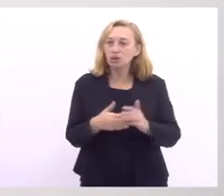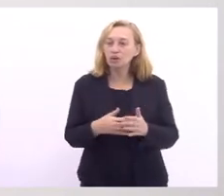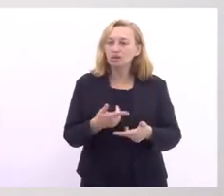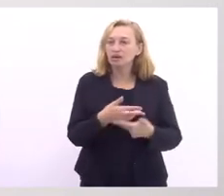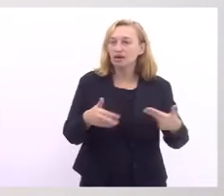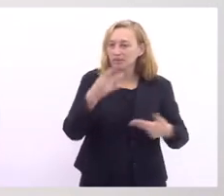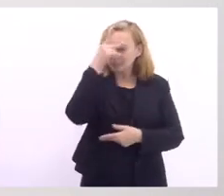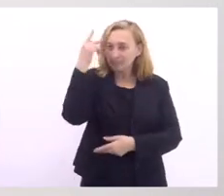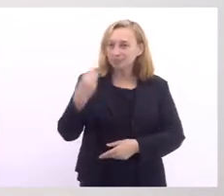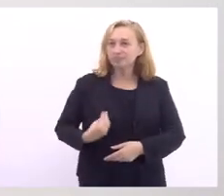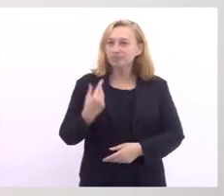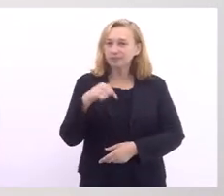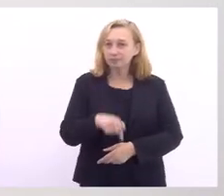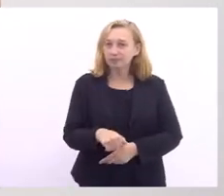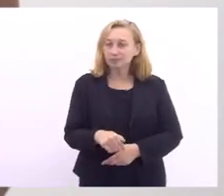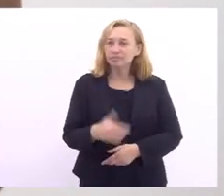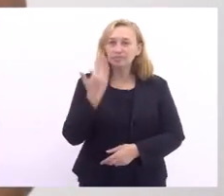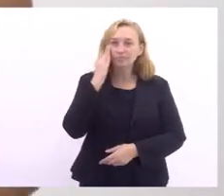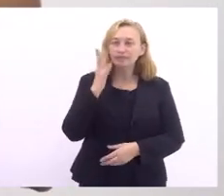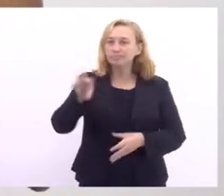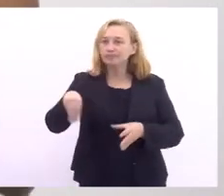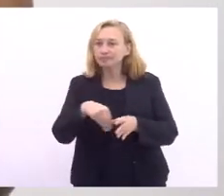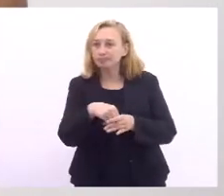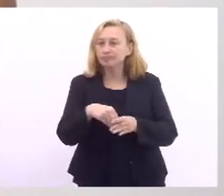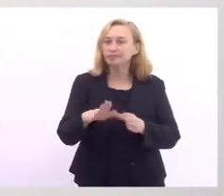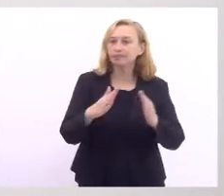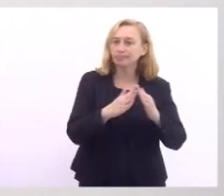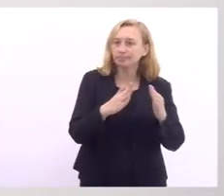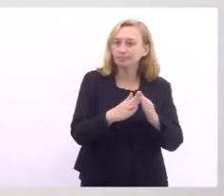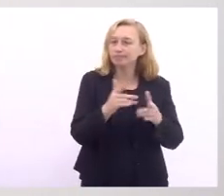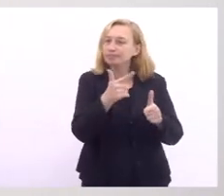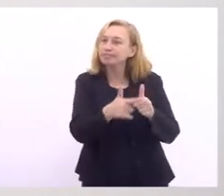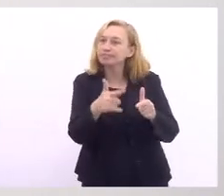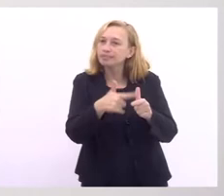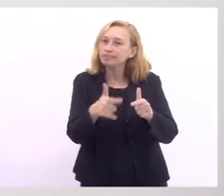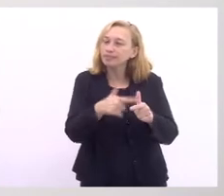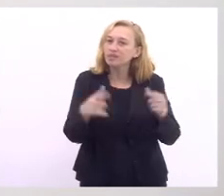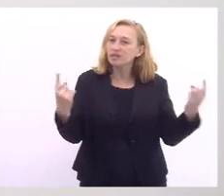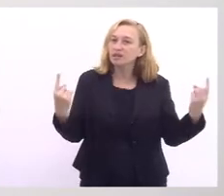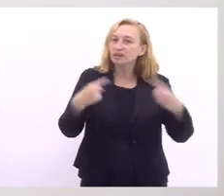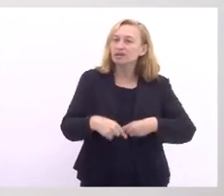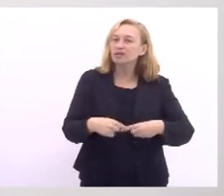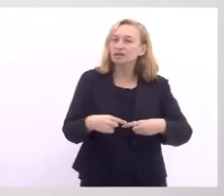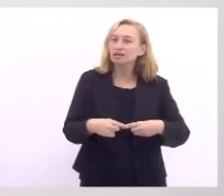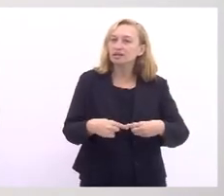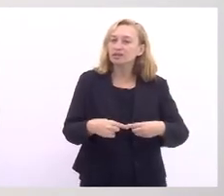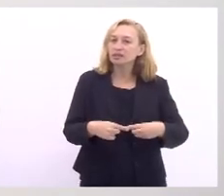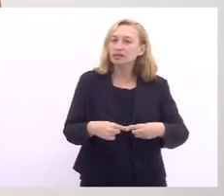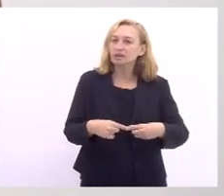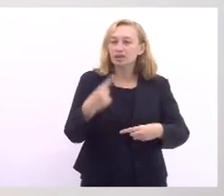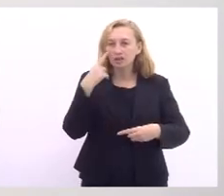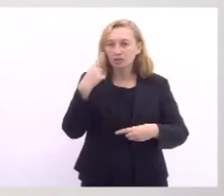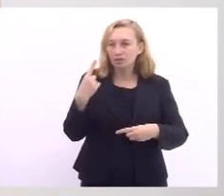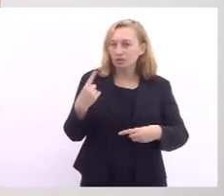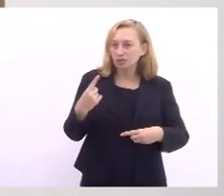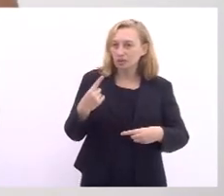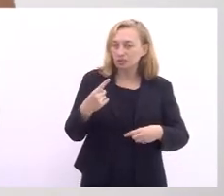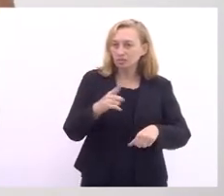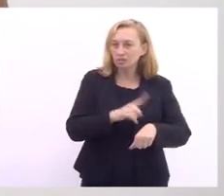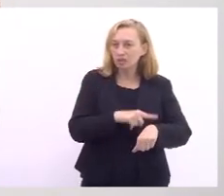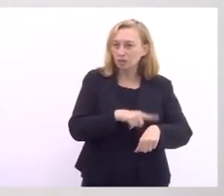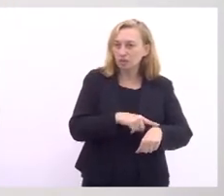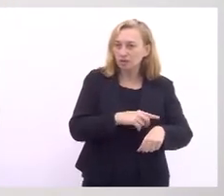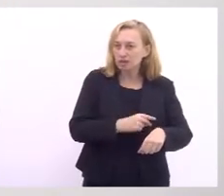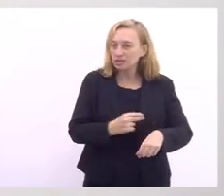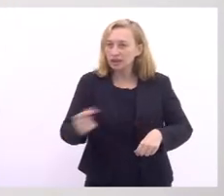que tá aqui também é isso eu entendi dentro da casa aqui os problemas e os desafios que eu lhe dava nos deslocamentos da